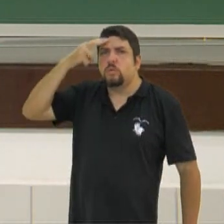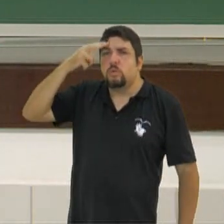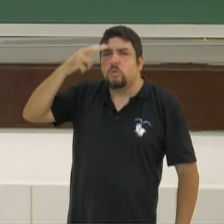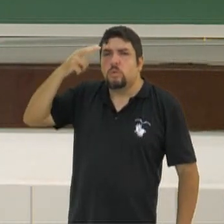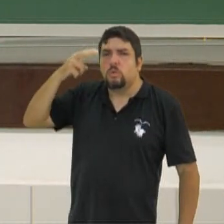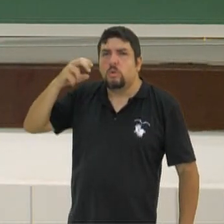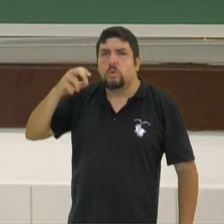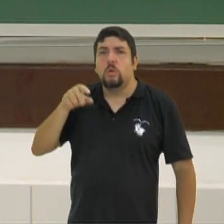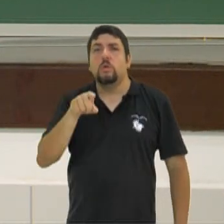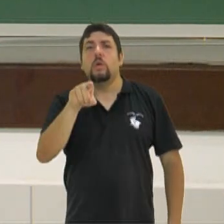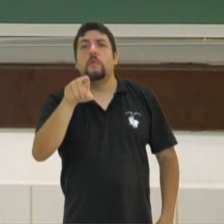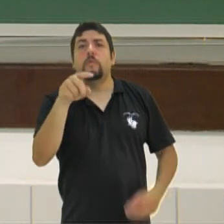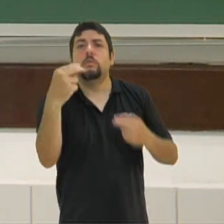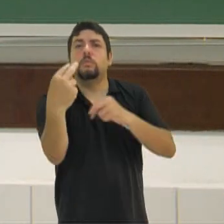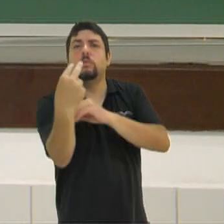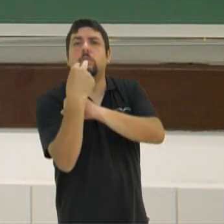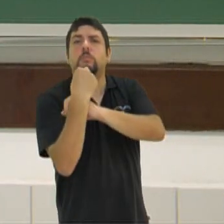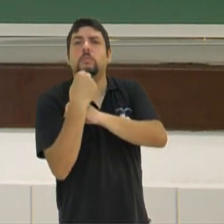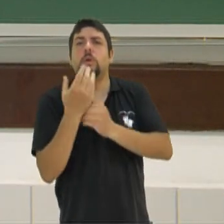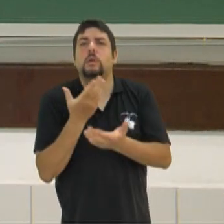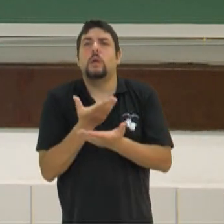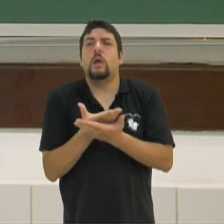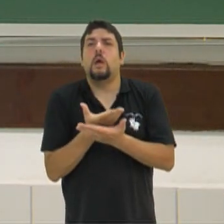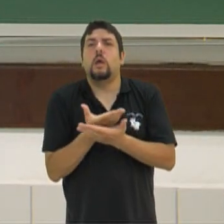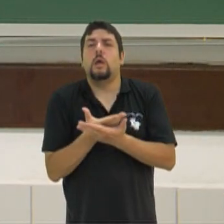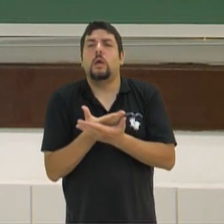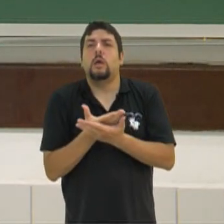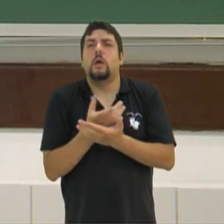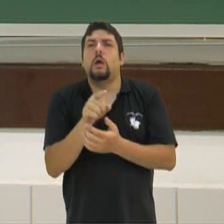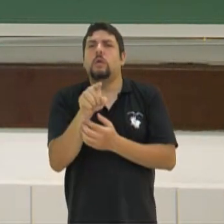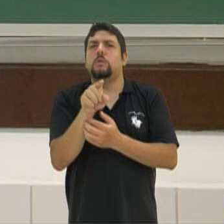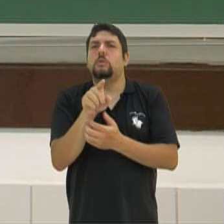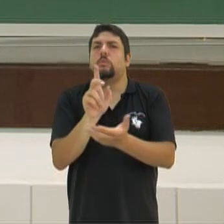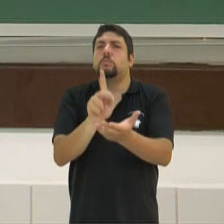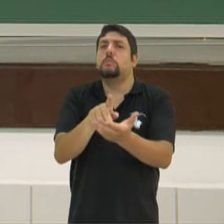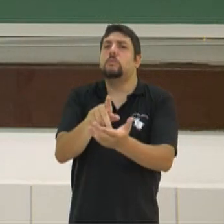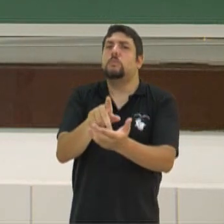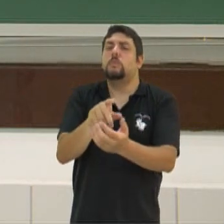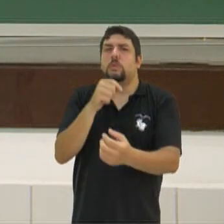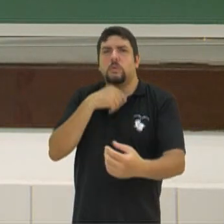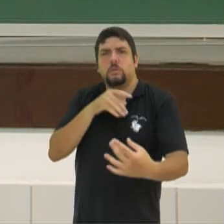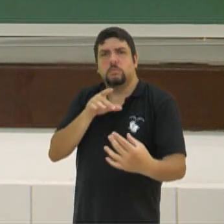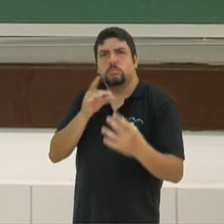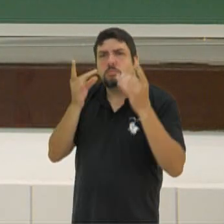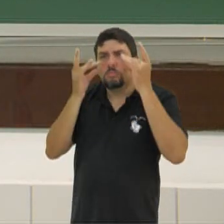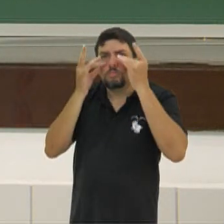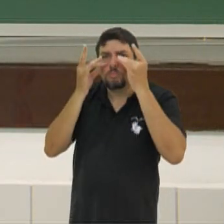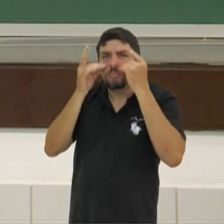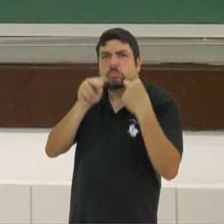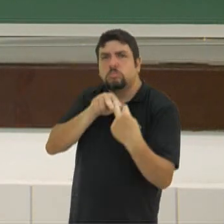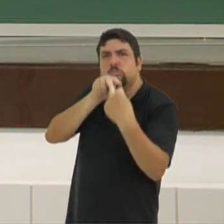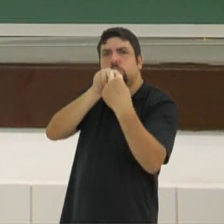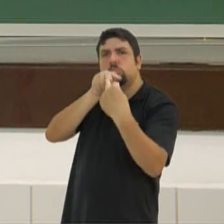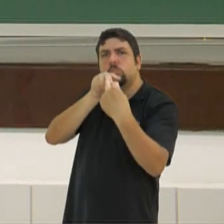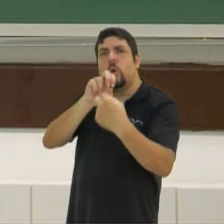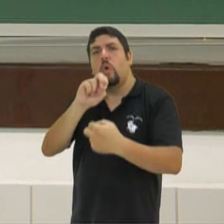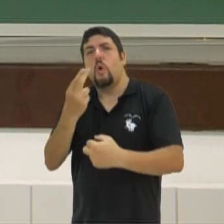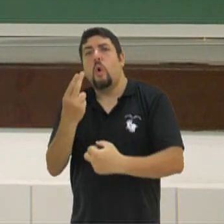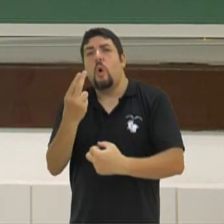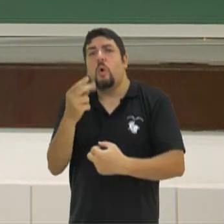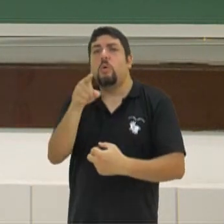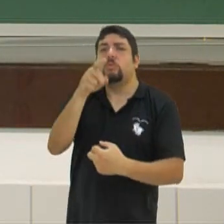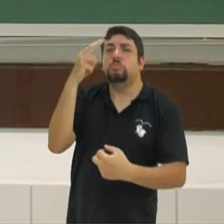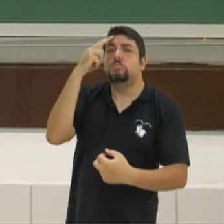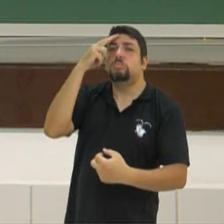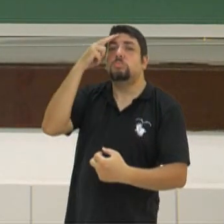momento você está aí assistindo uma aula de filosofia, quando na verdade, bom, às vezes, quantas vezes você já